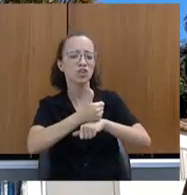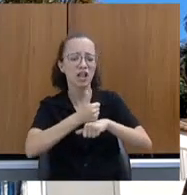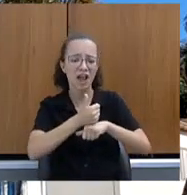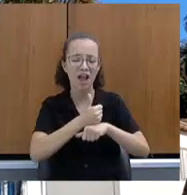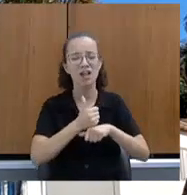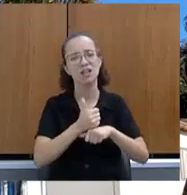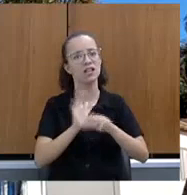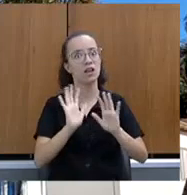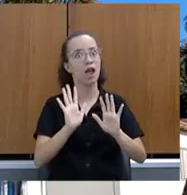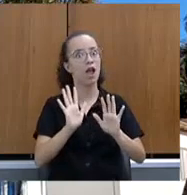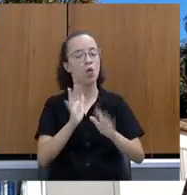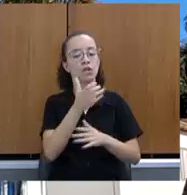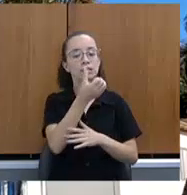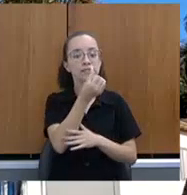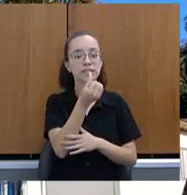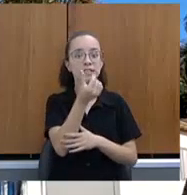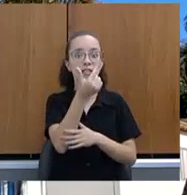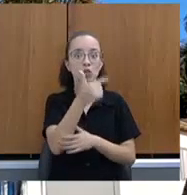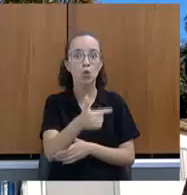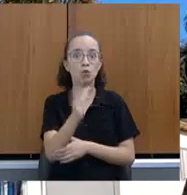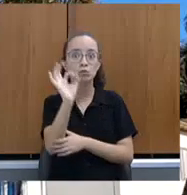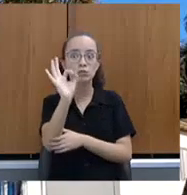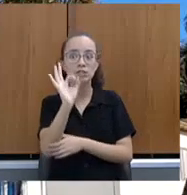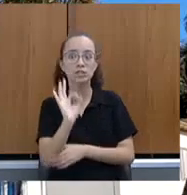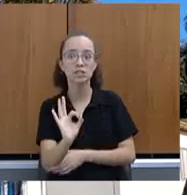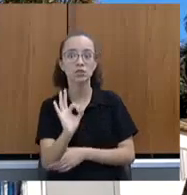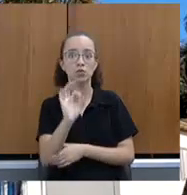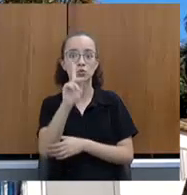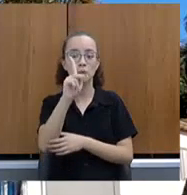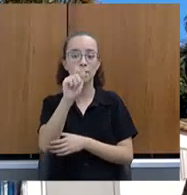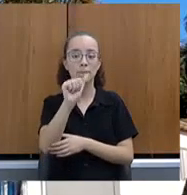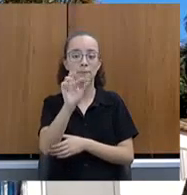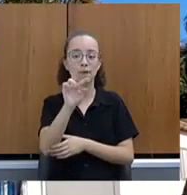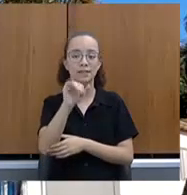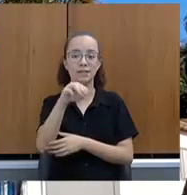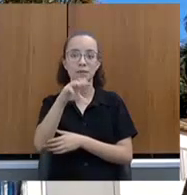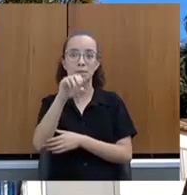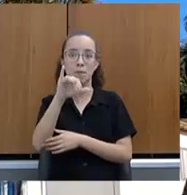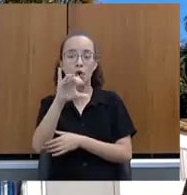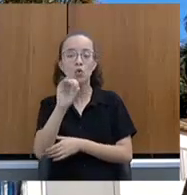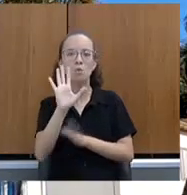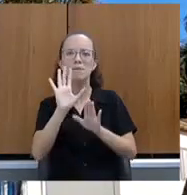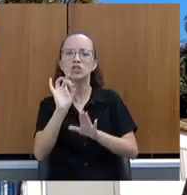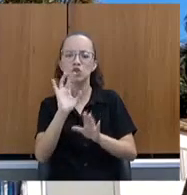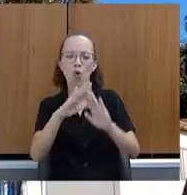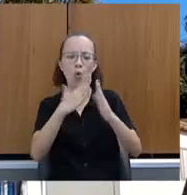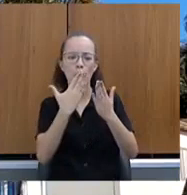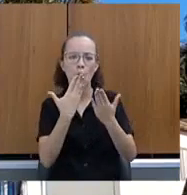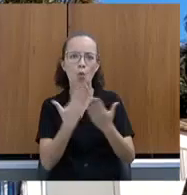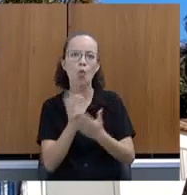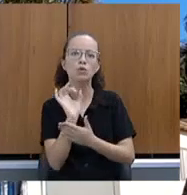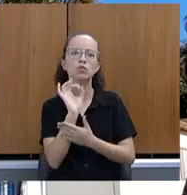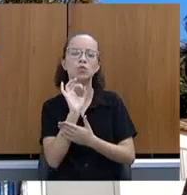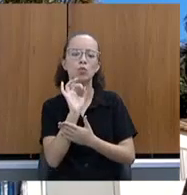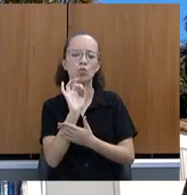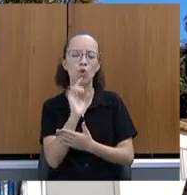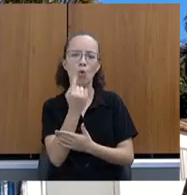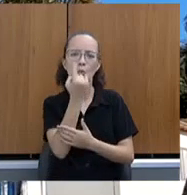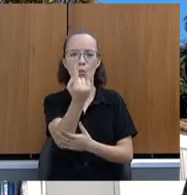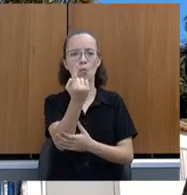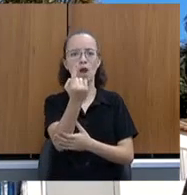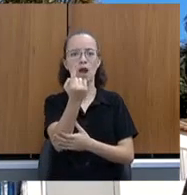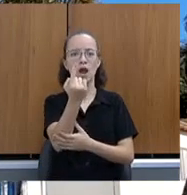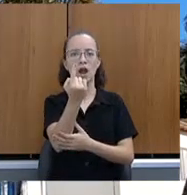temos pasmem 62% histórico do Brasil e uma escola de restauração que é a Universidade Federal de Minas Gerais